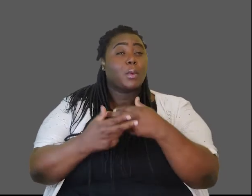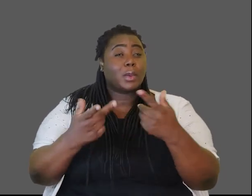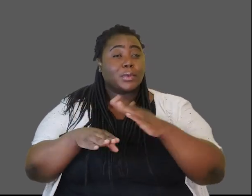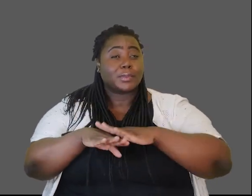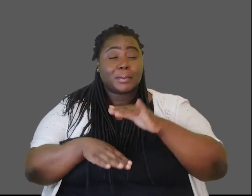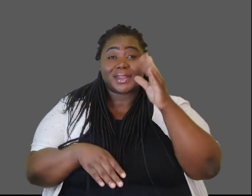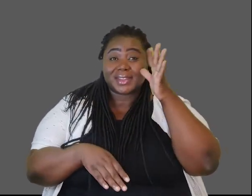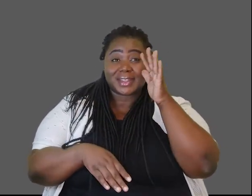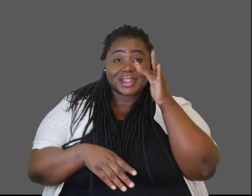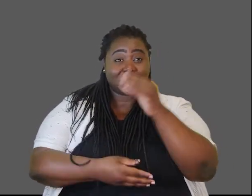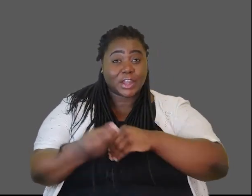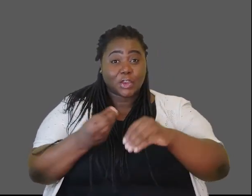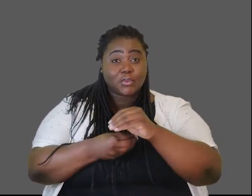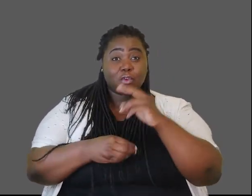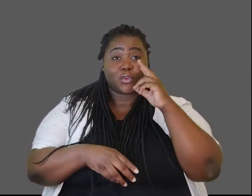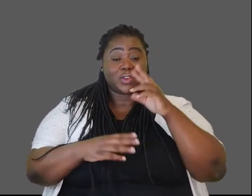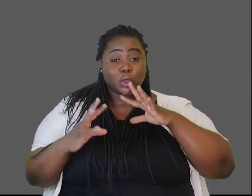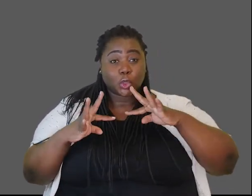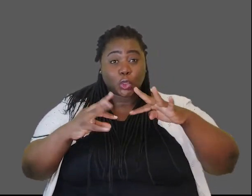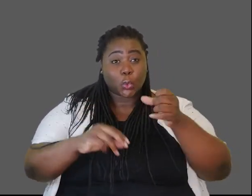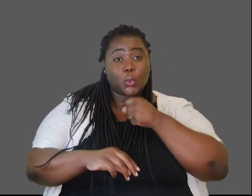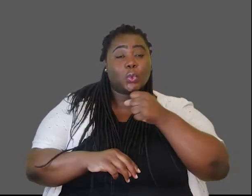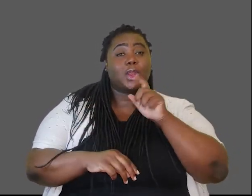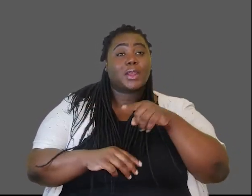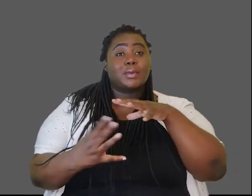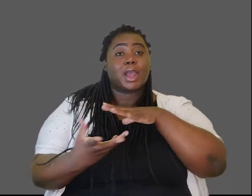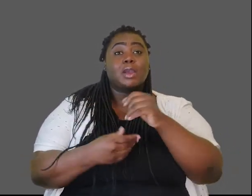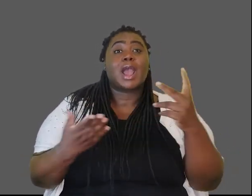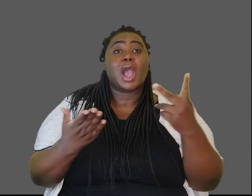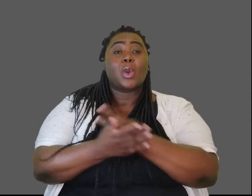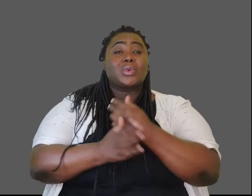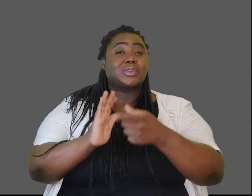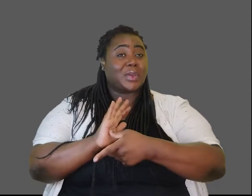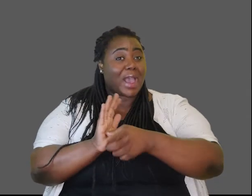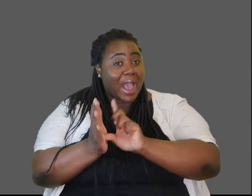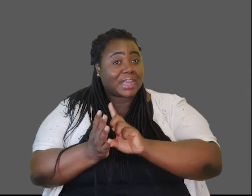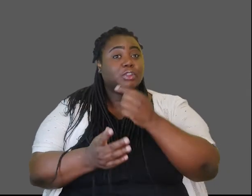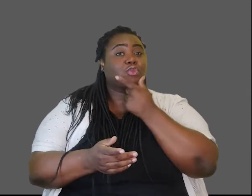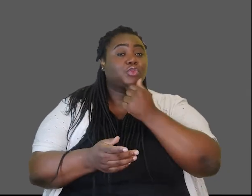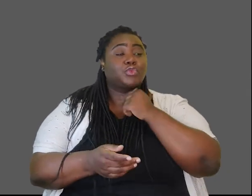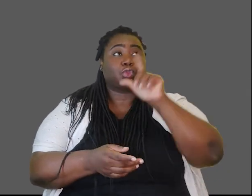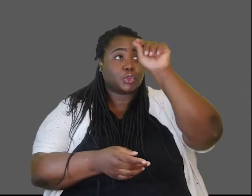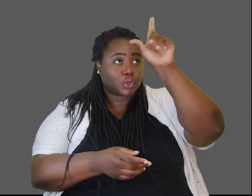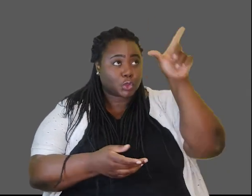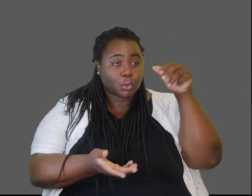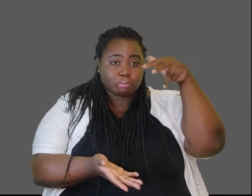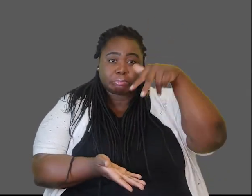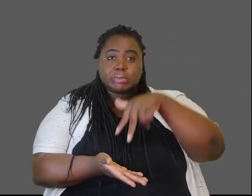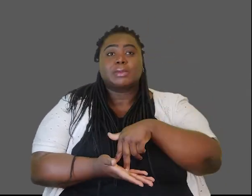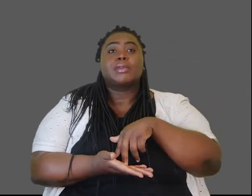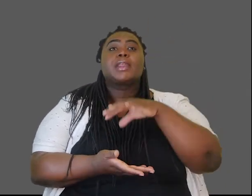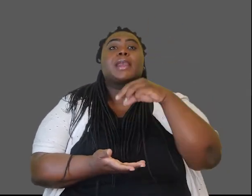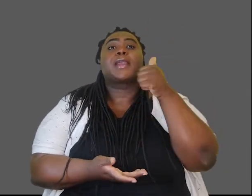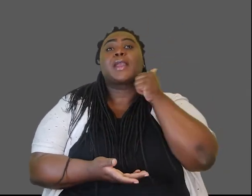mais interessantes envolvendo essa cobertura espacial aconteceu alguns anos antes da chegada do homem à Lua. Em